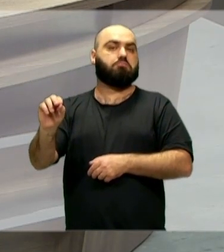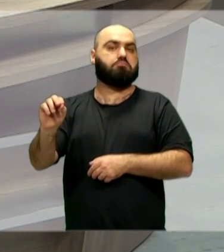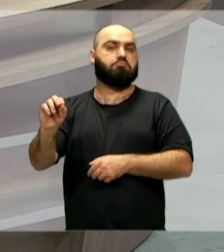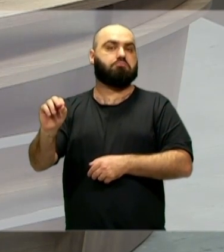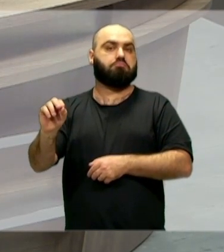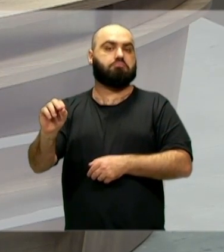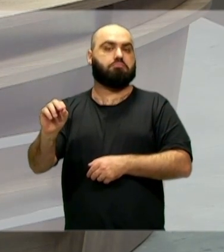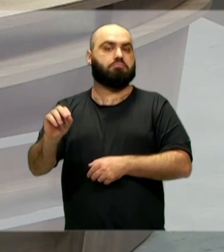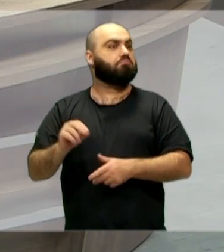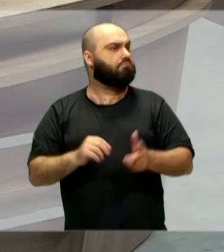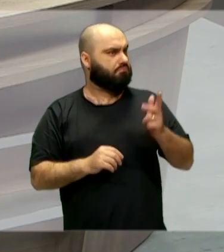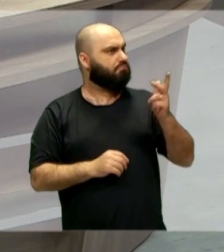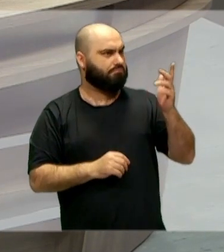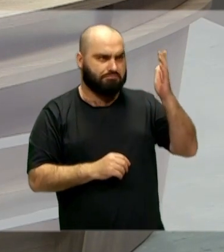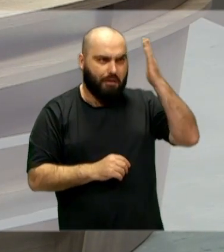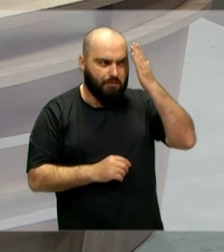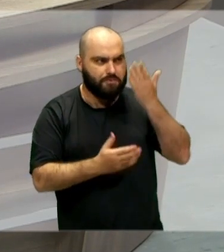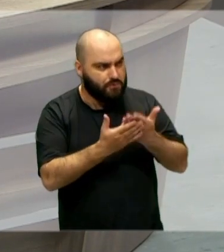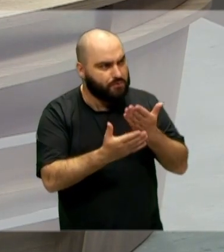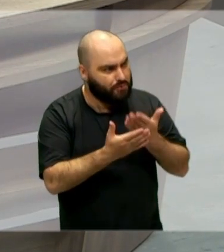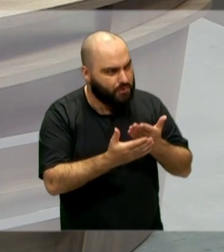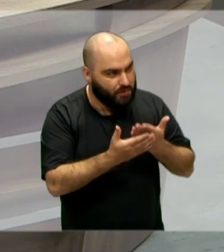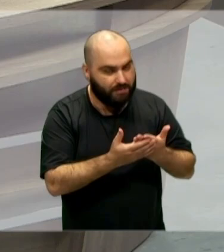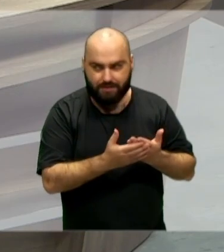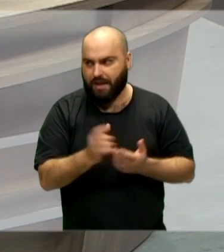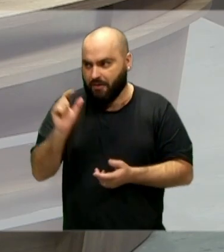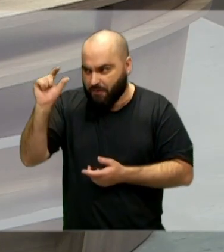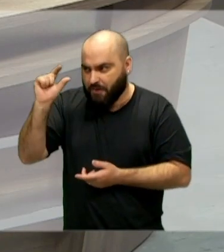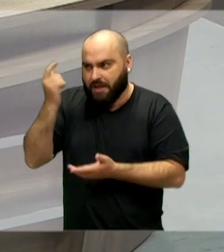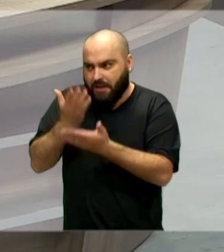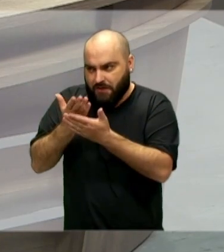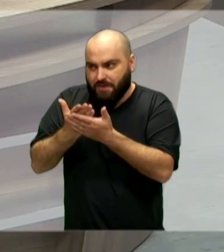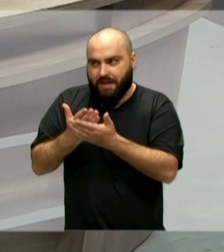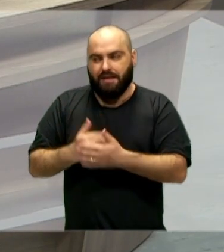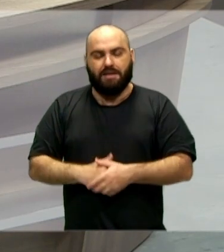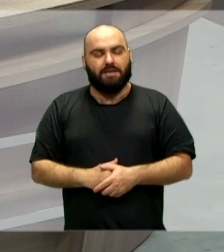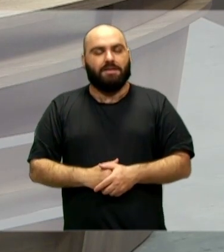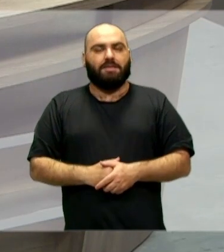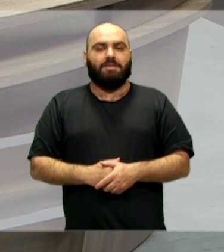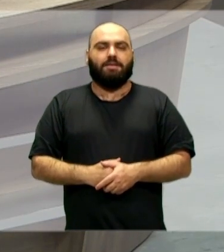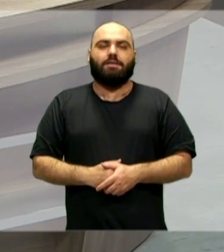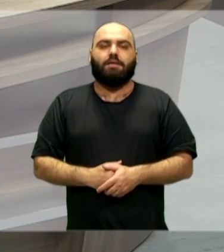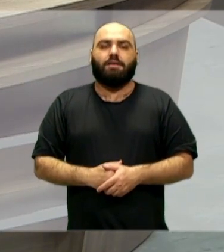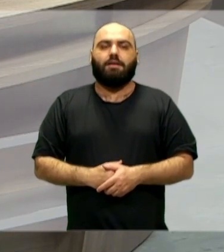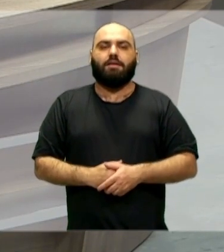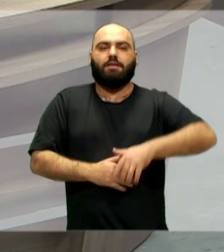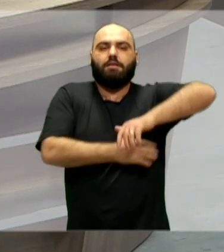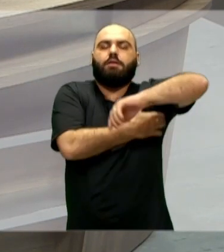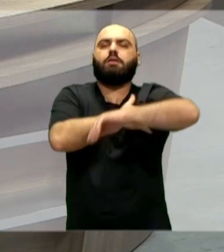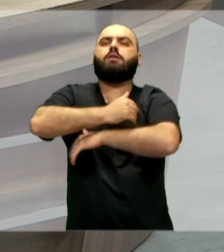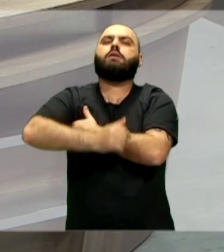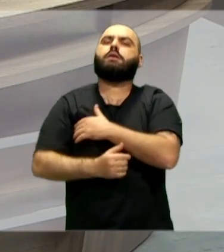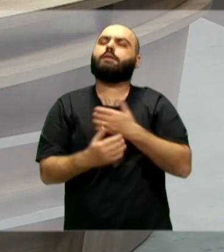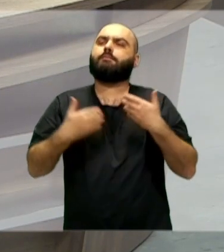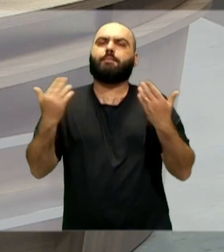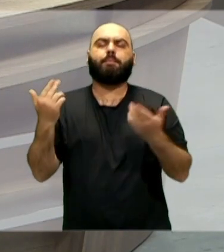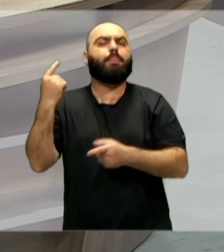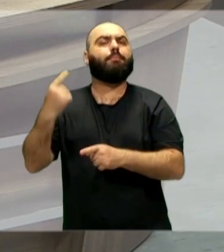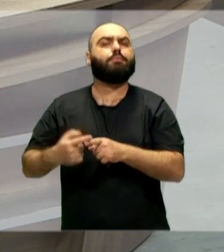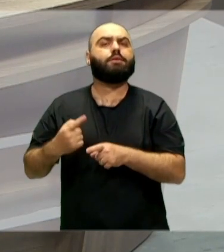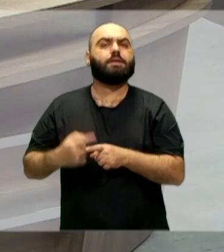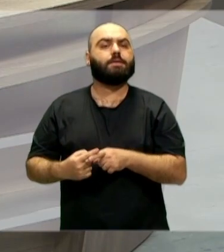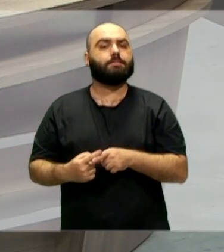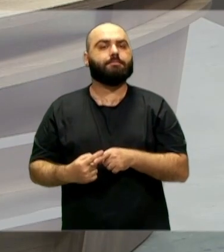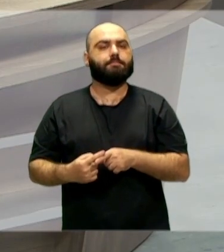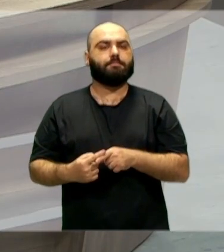Tá sabendo, tá sabendo. sabendo. Tá estudado, Veio preparada. E por que é necessária?